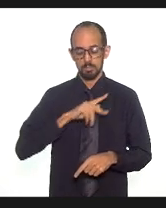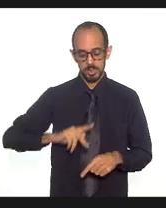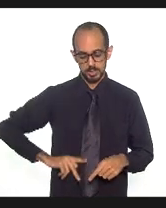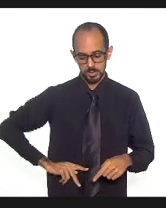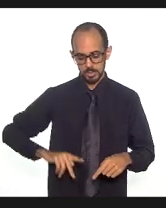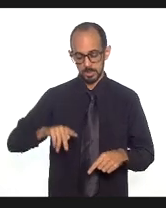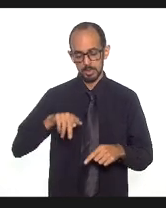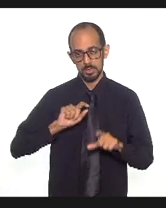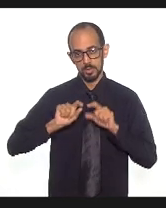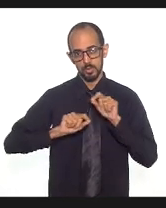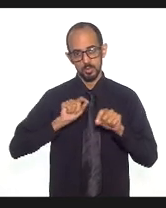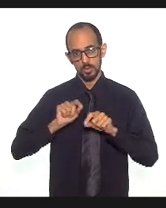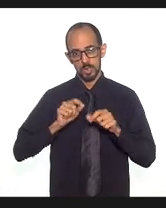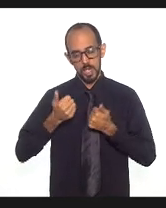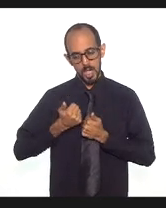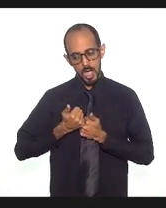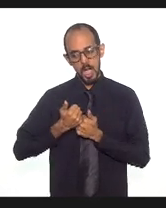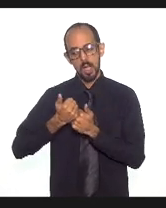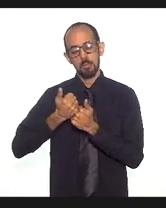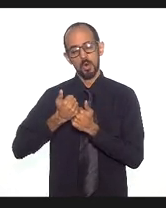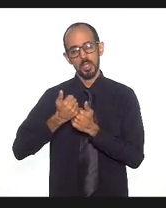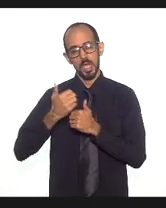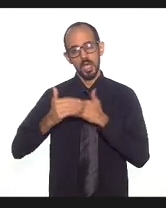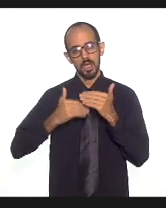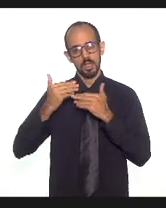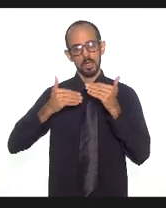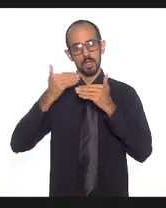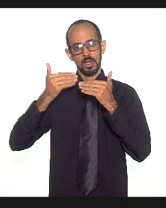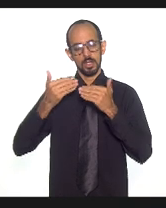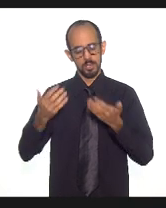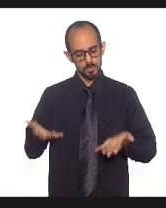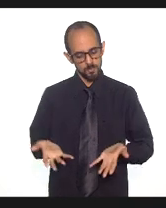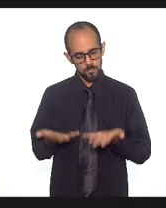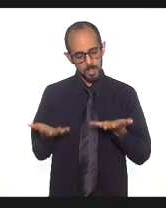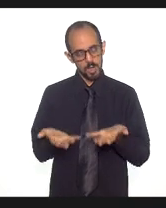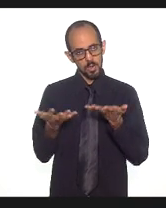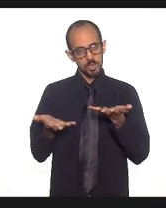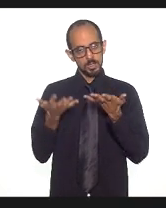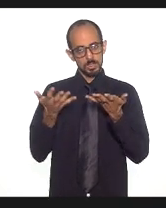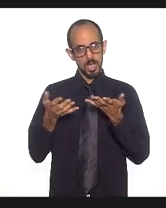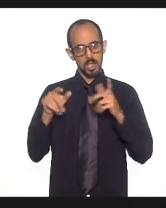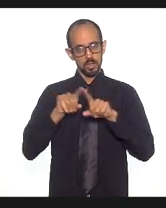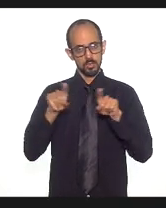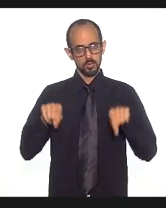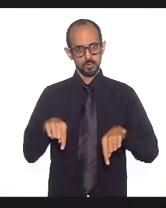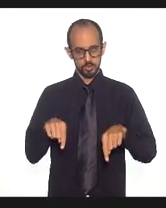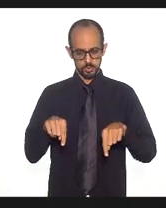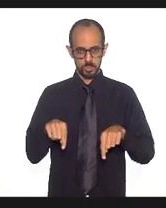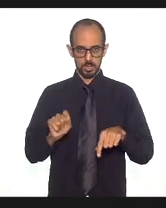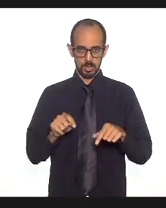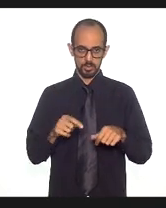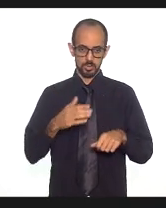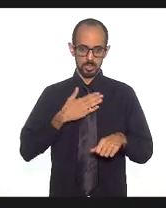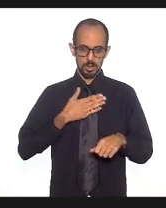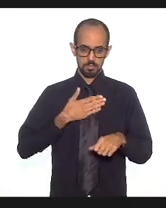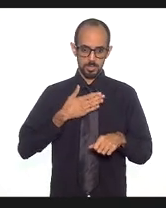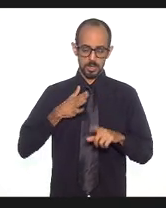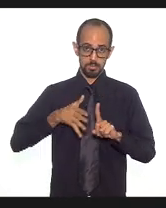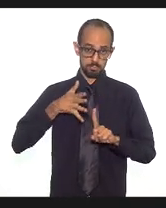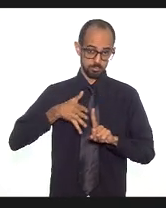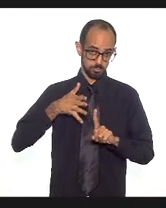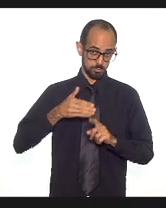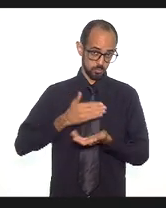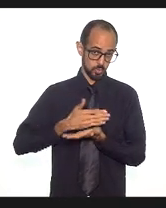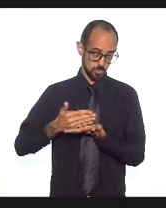certamente, apoiar as progressões e valorizar os servidores, que na minha fala inicial,